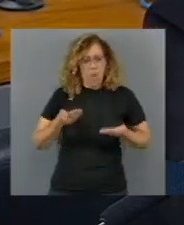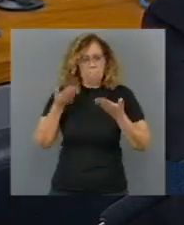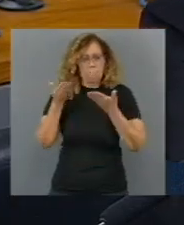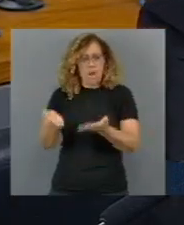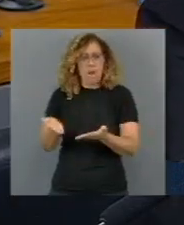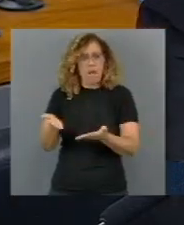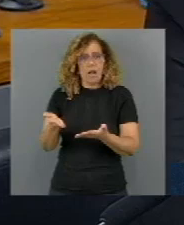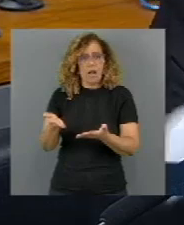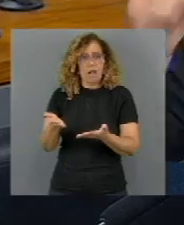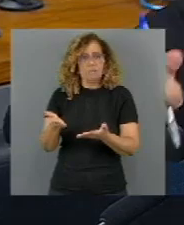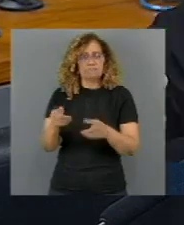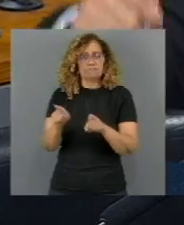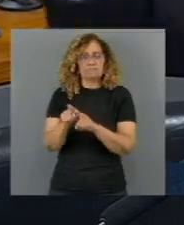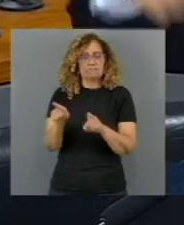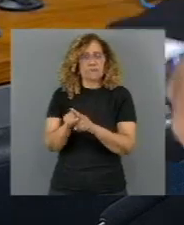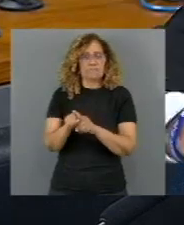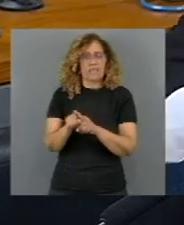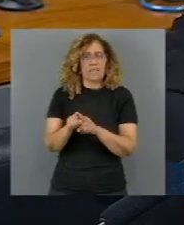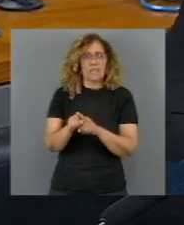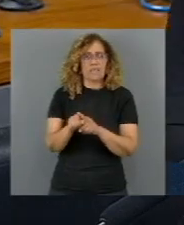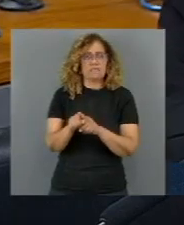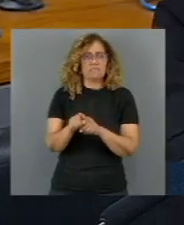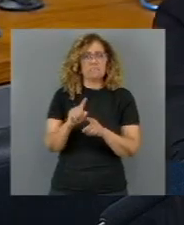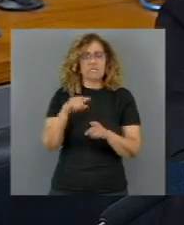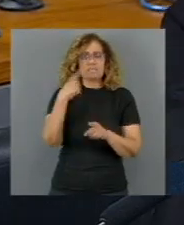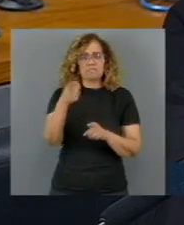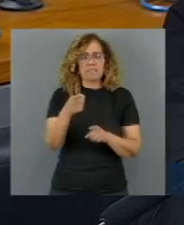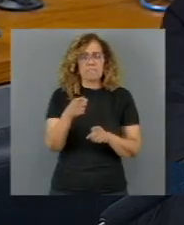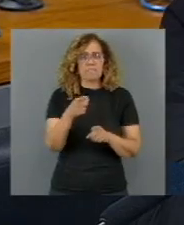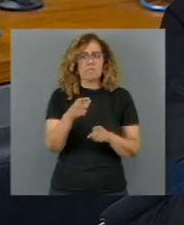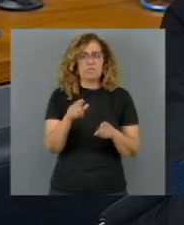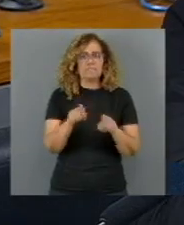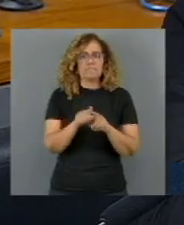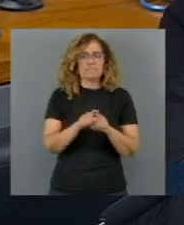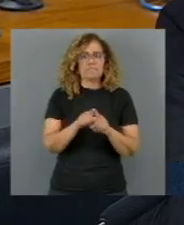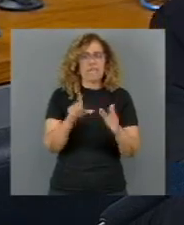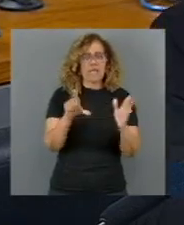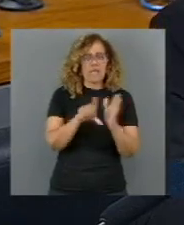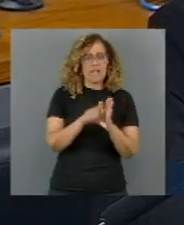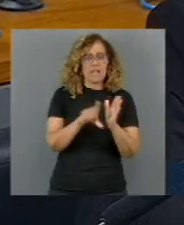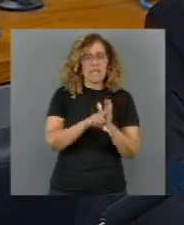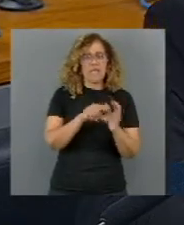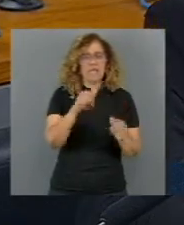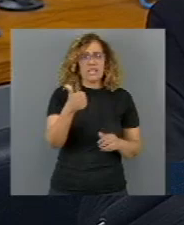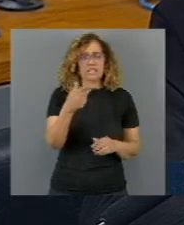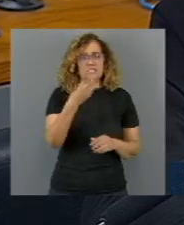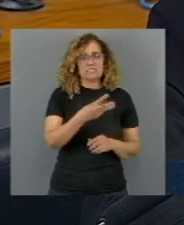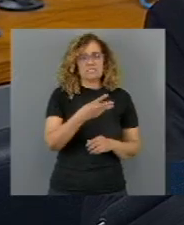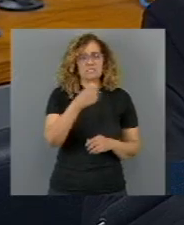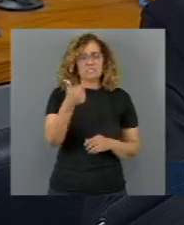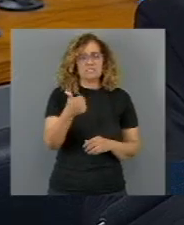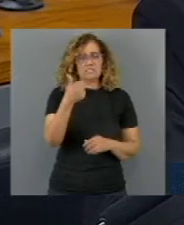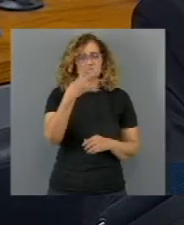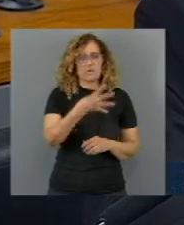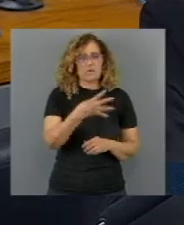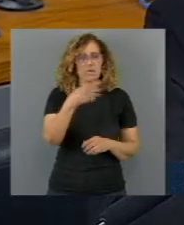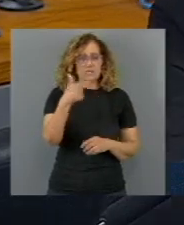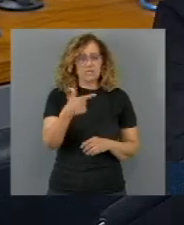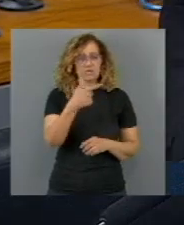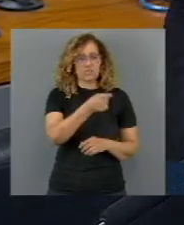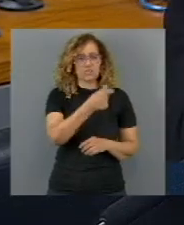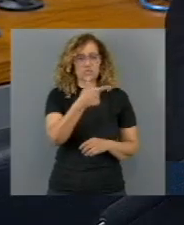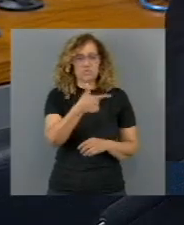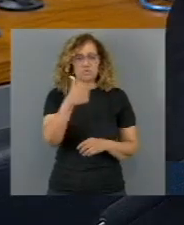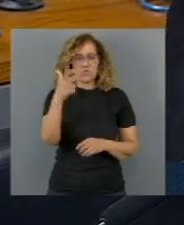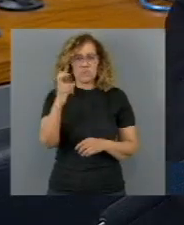Cunha, que prontamente pautou o projeto e hoje está em vigor. Lei 13.142, de 2015, que é